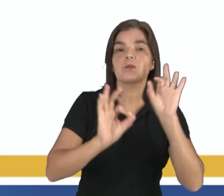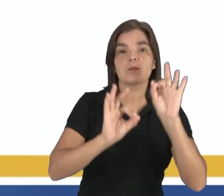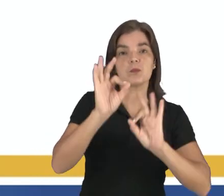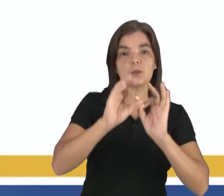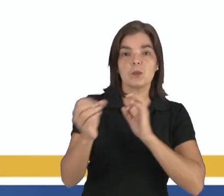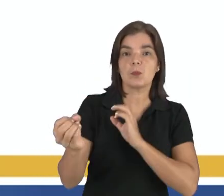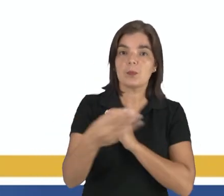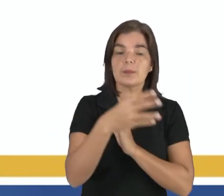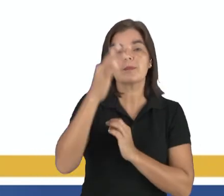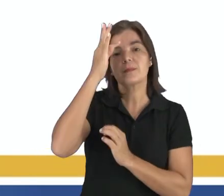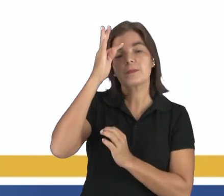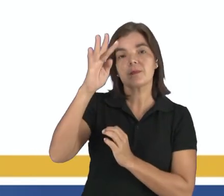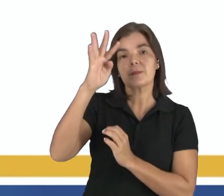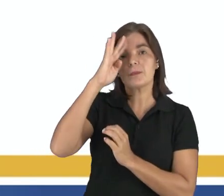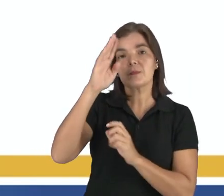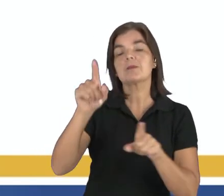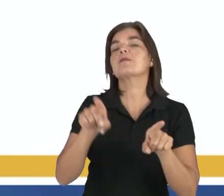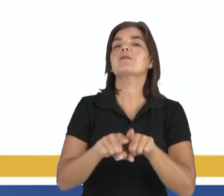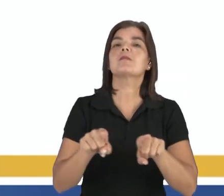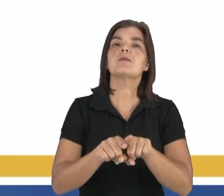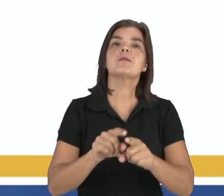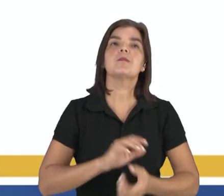formulada uma nova teoria.